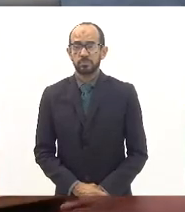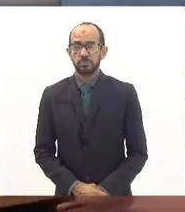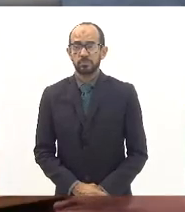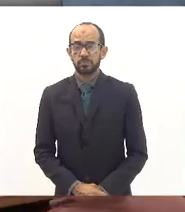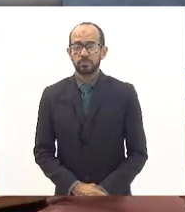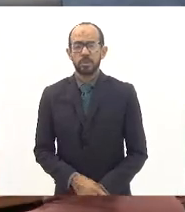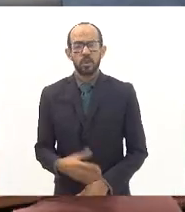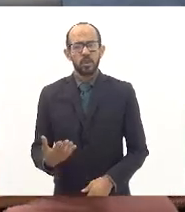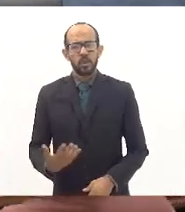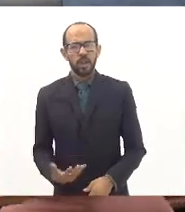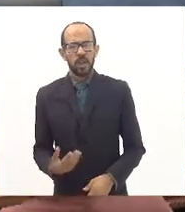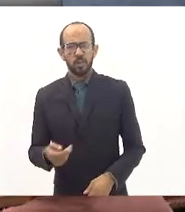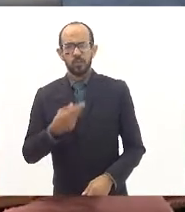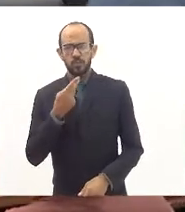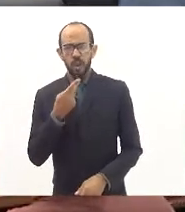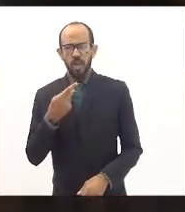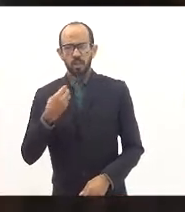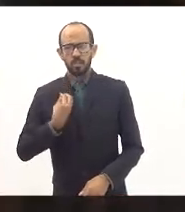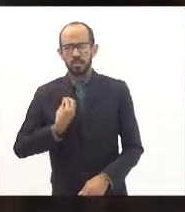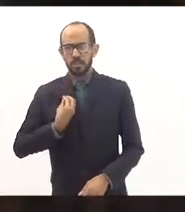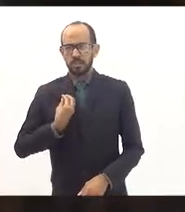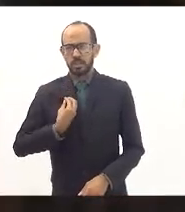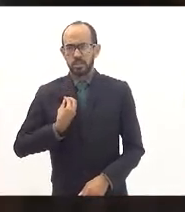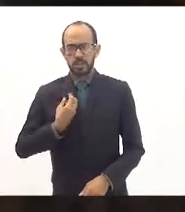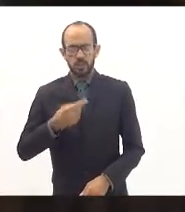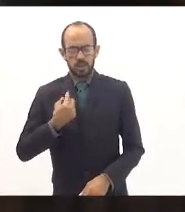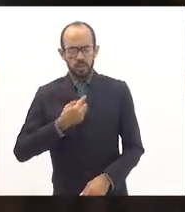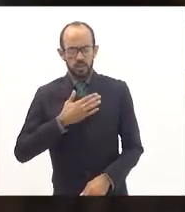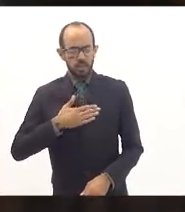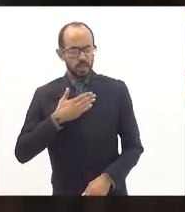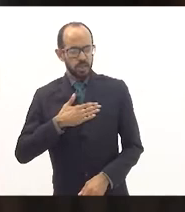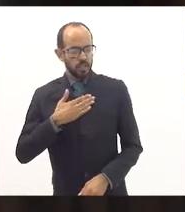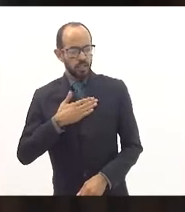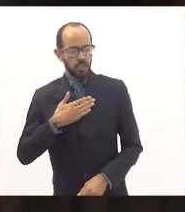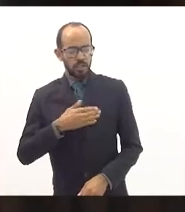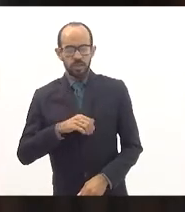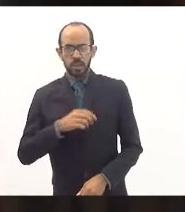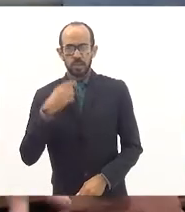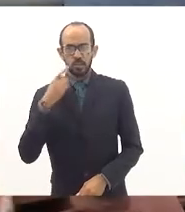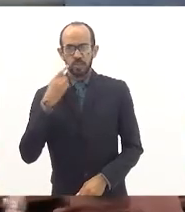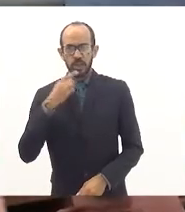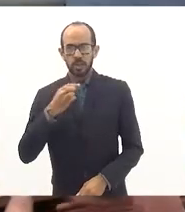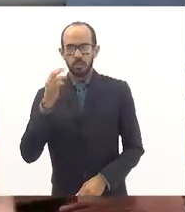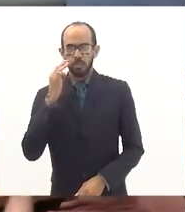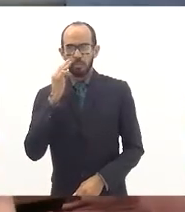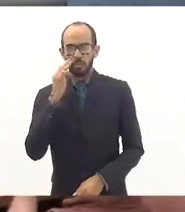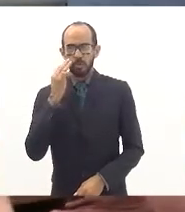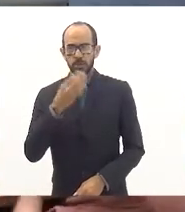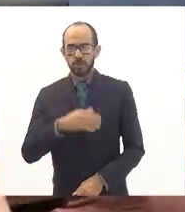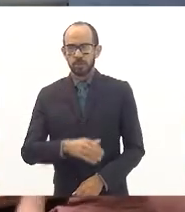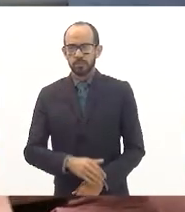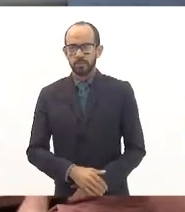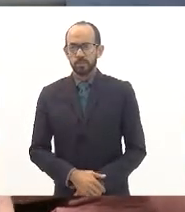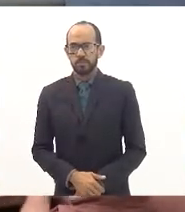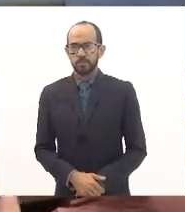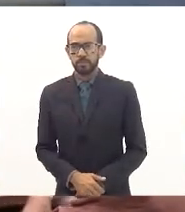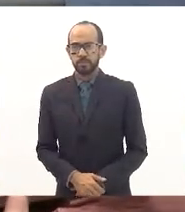Quero registrar aqui a presença da nossa querida deputada Mônica Francisco.